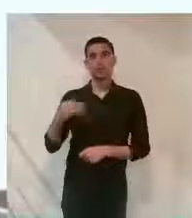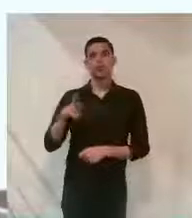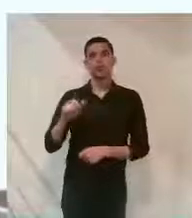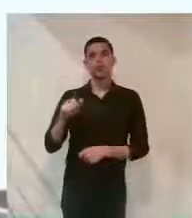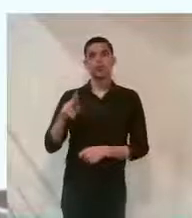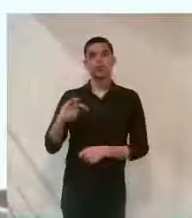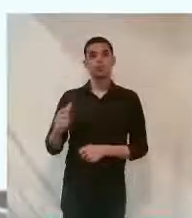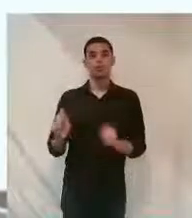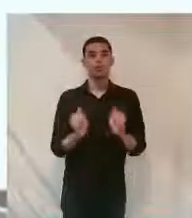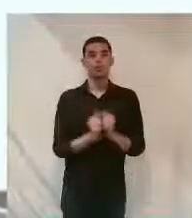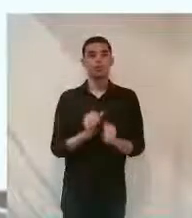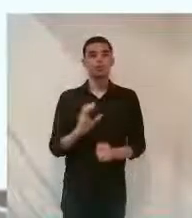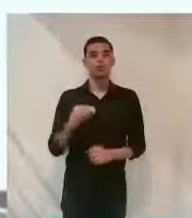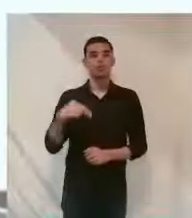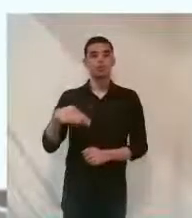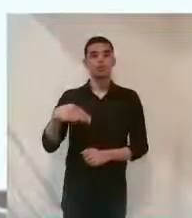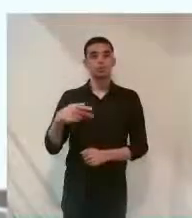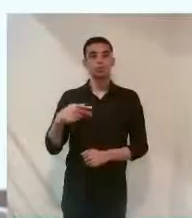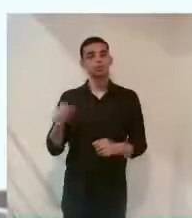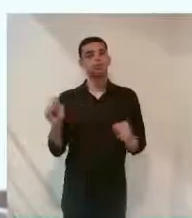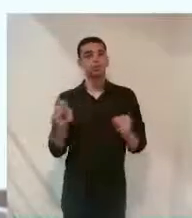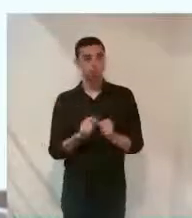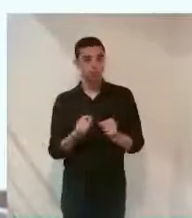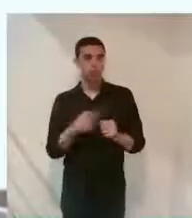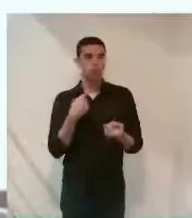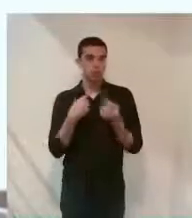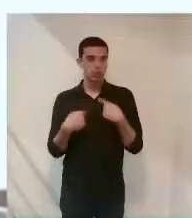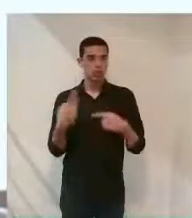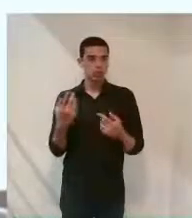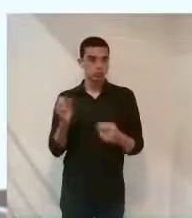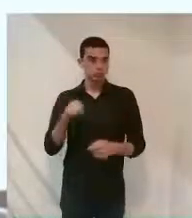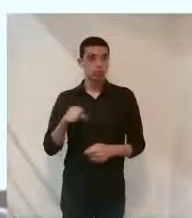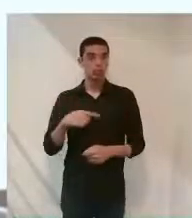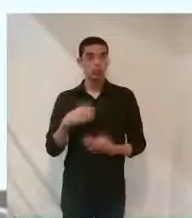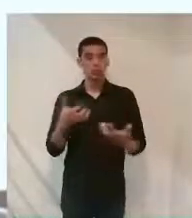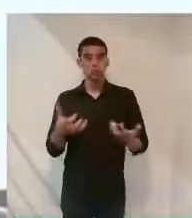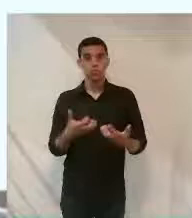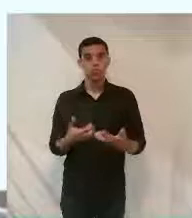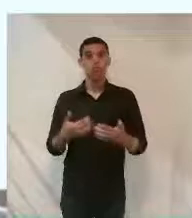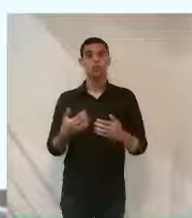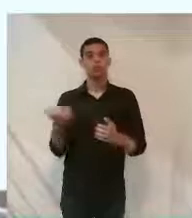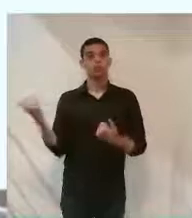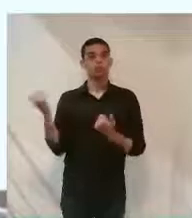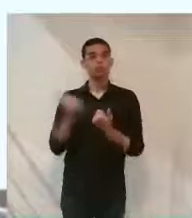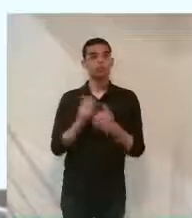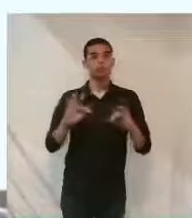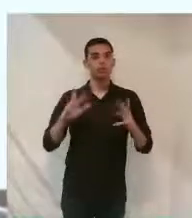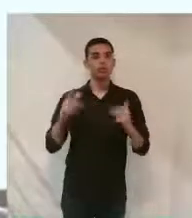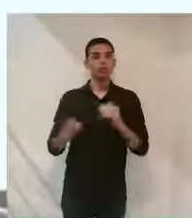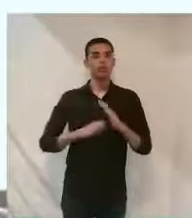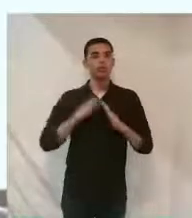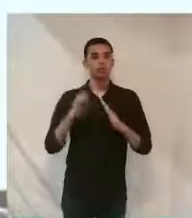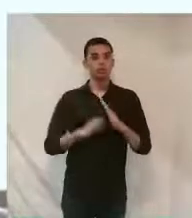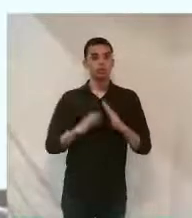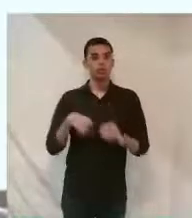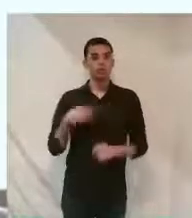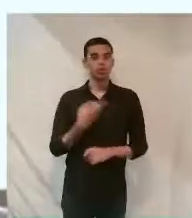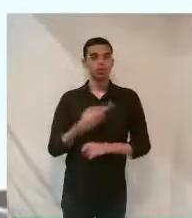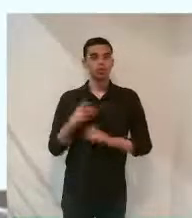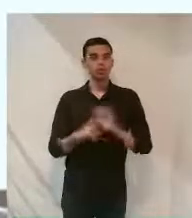do Ministério Público têm feito. E eu quero, em nome das entidades gestoras de programas estruturantes, em nome das empresas que a gente